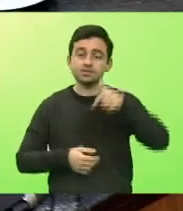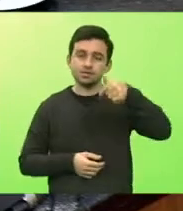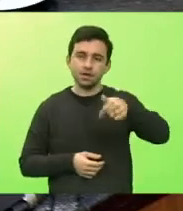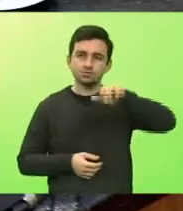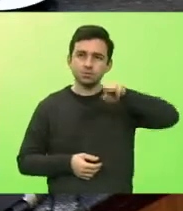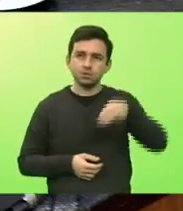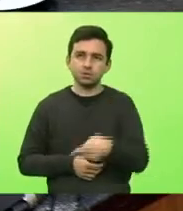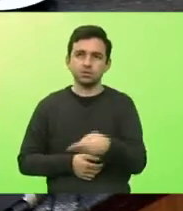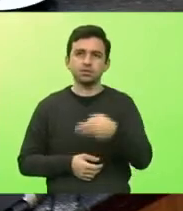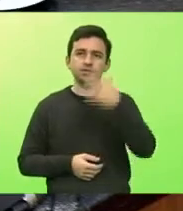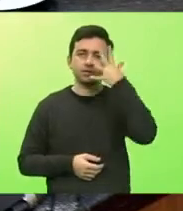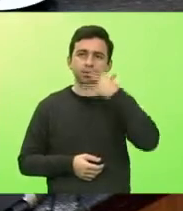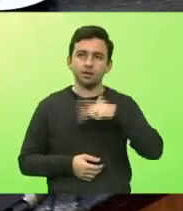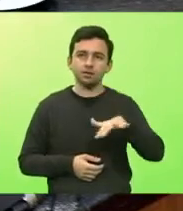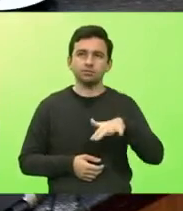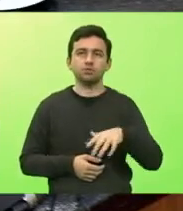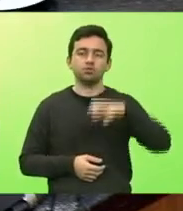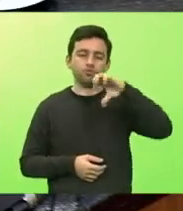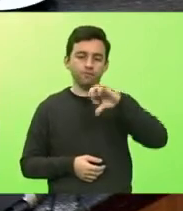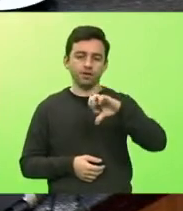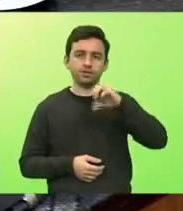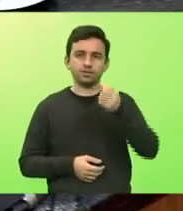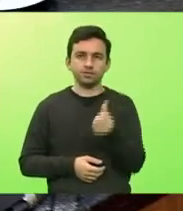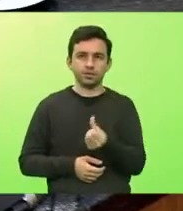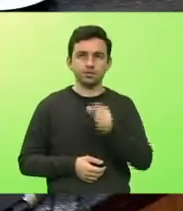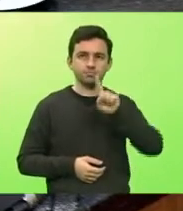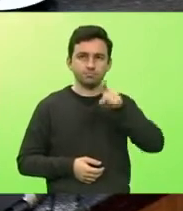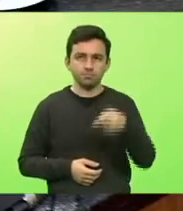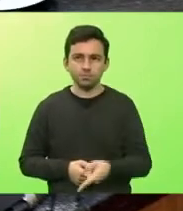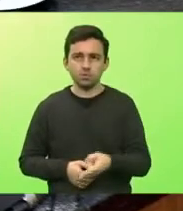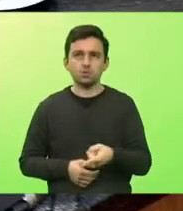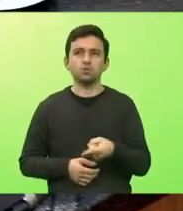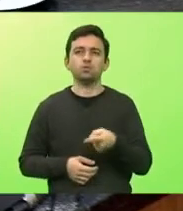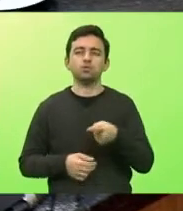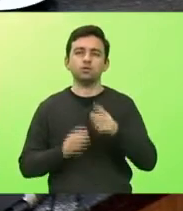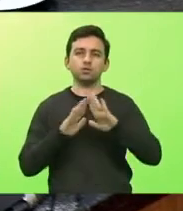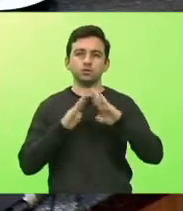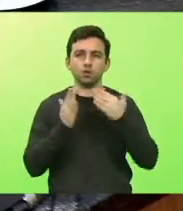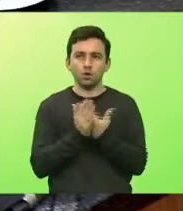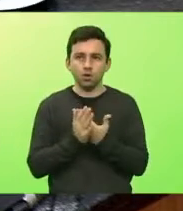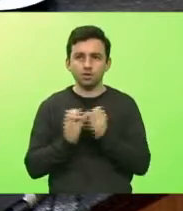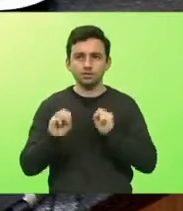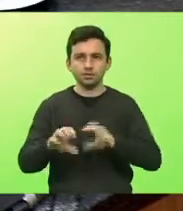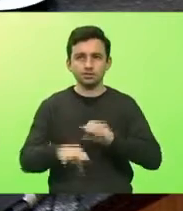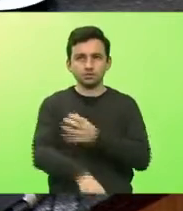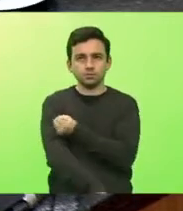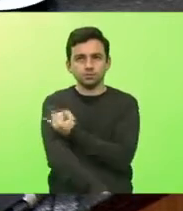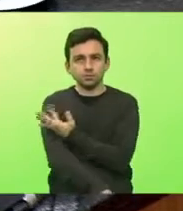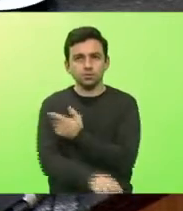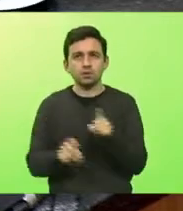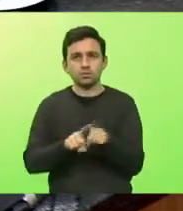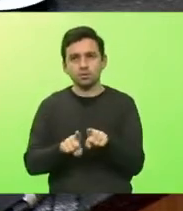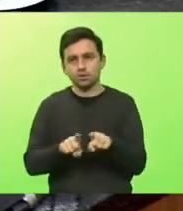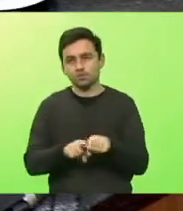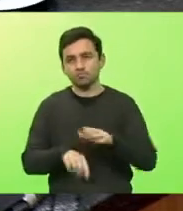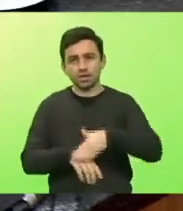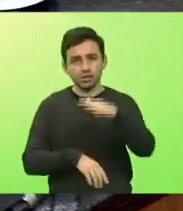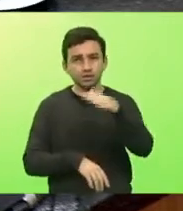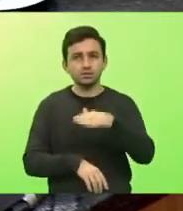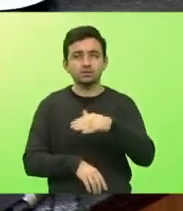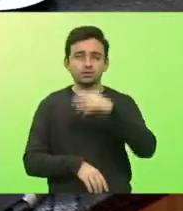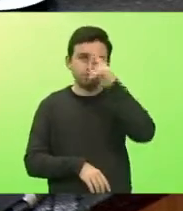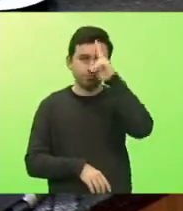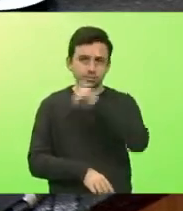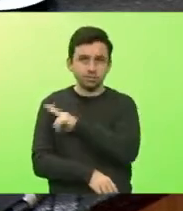atendidas, são 96 mil escolas de ensino fundamental e quase 50 mil de ensino secundário. Nessas escolas,